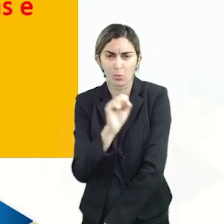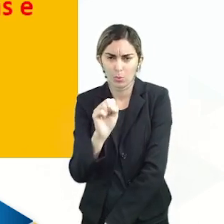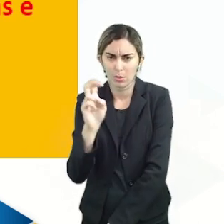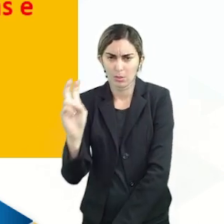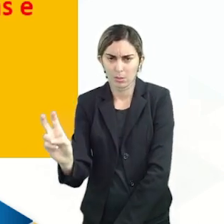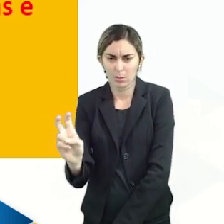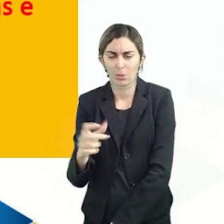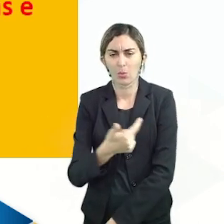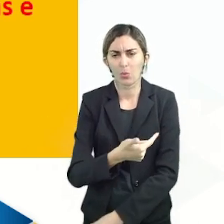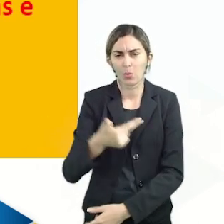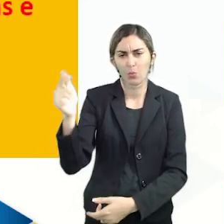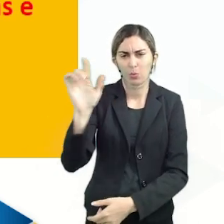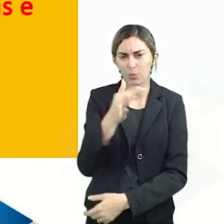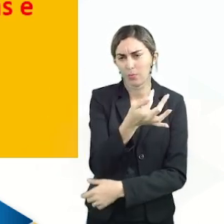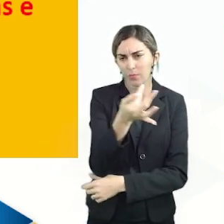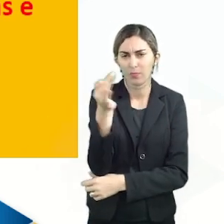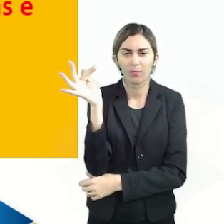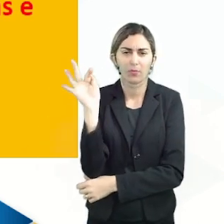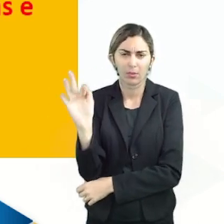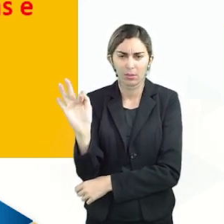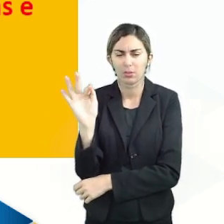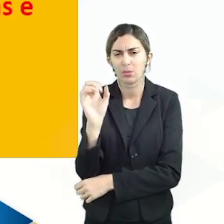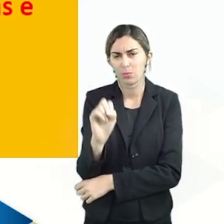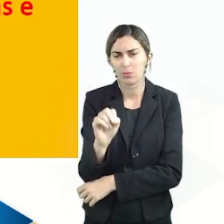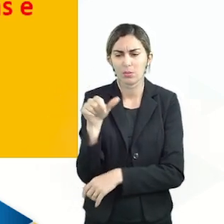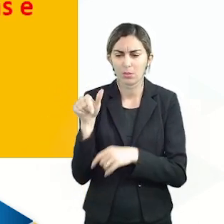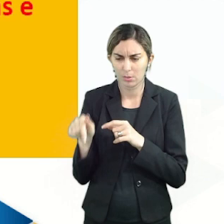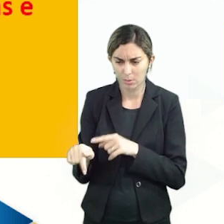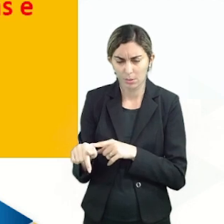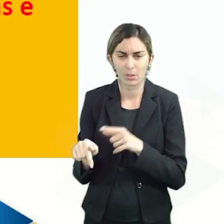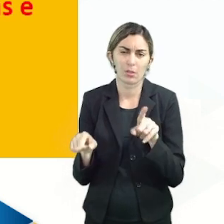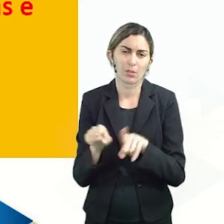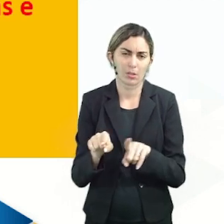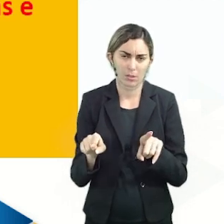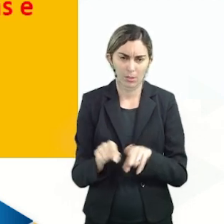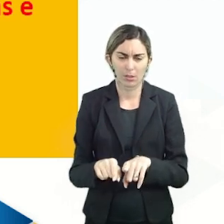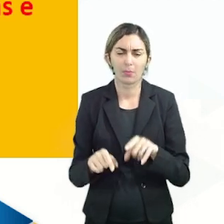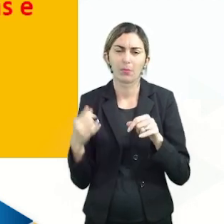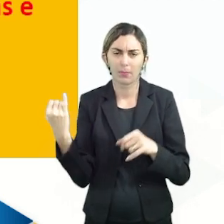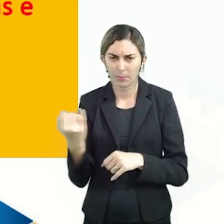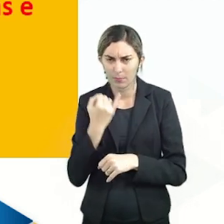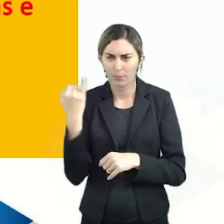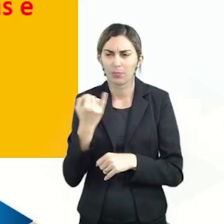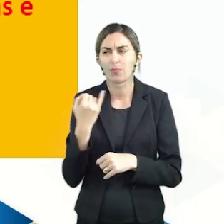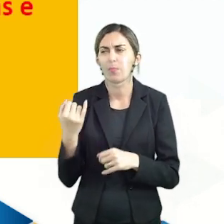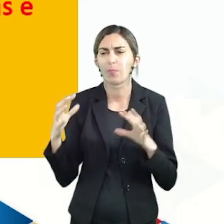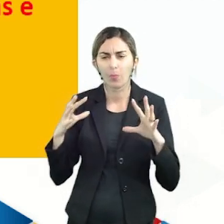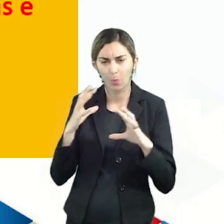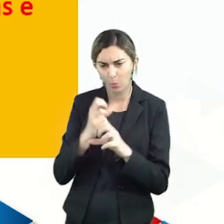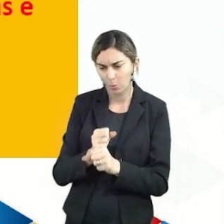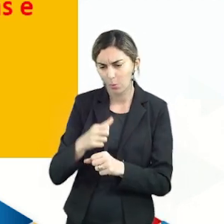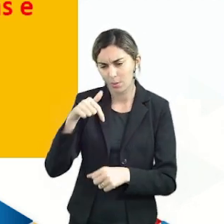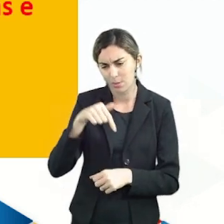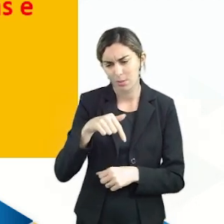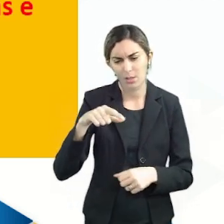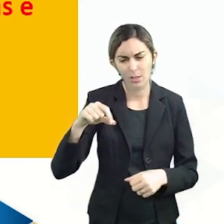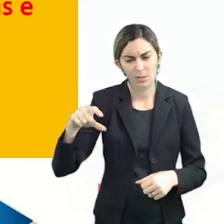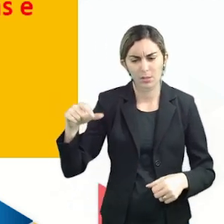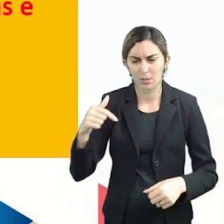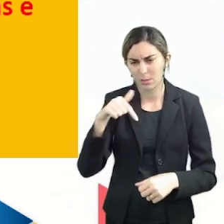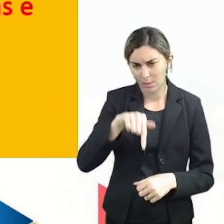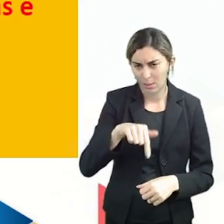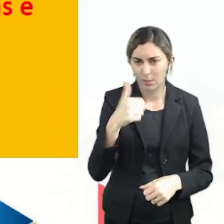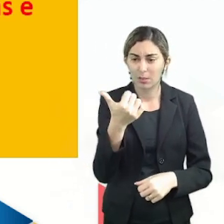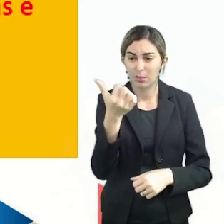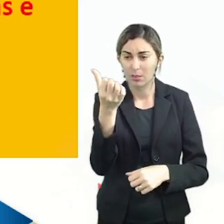outro na França, em 87, e também é importante que ao todo foram